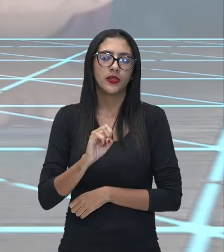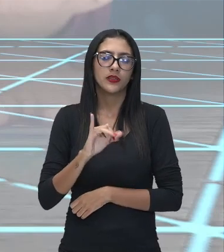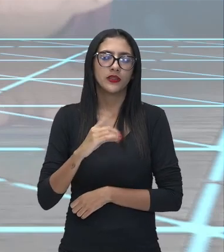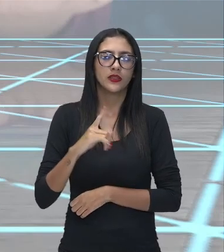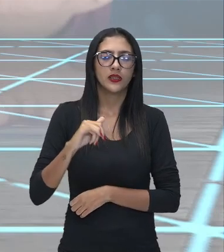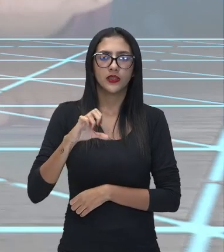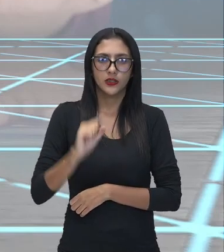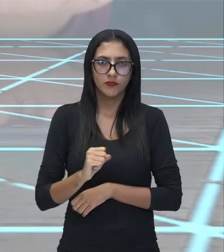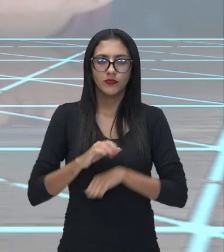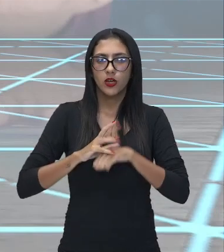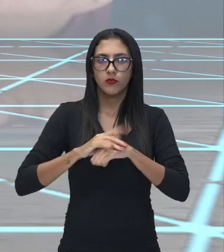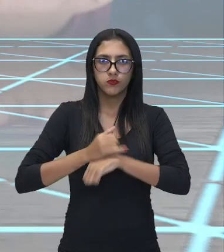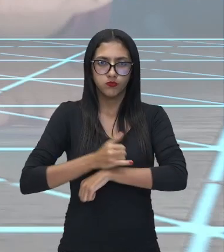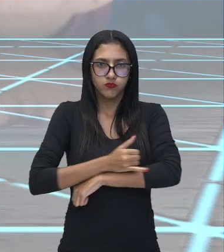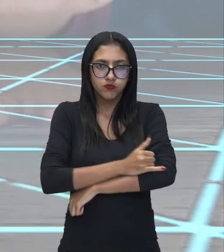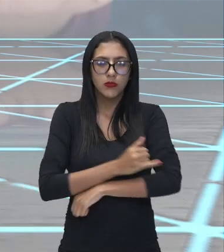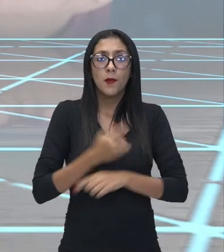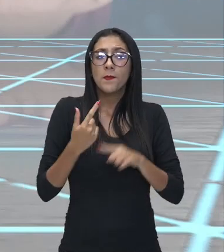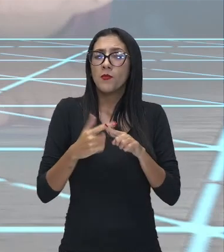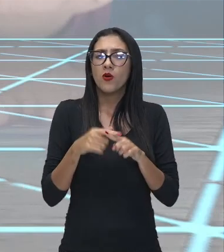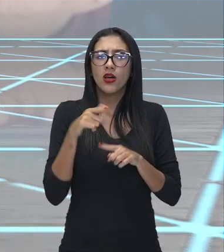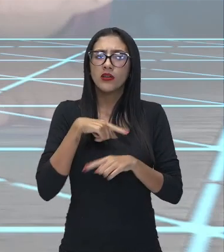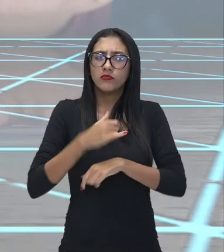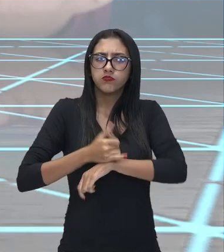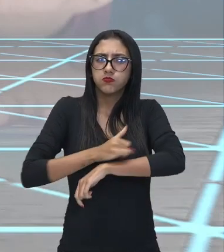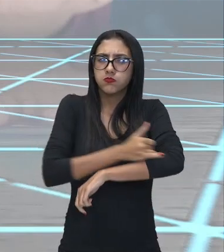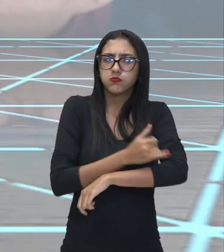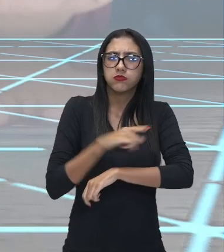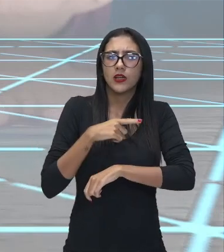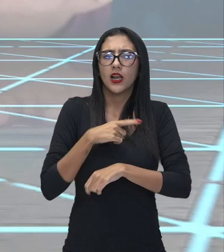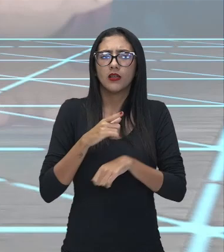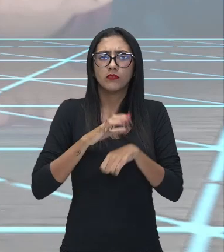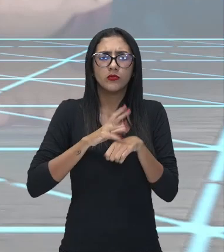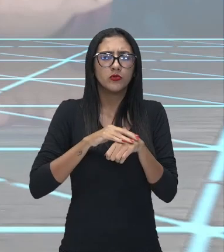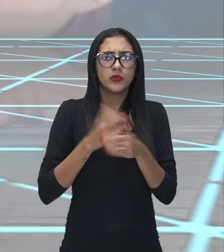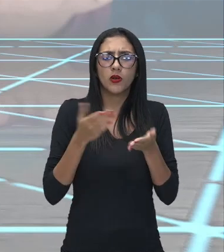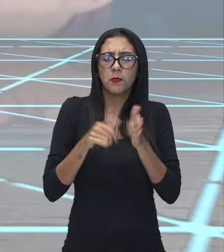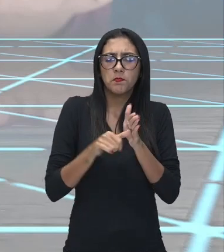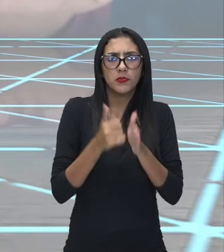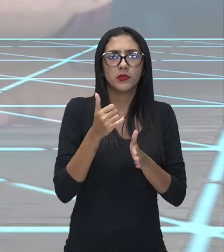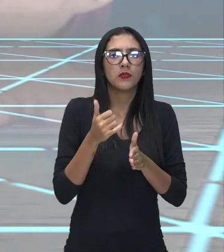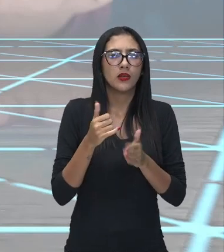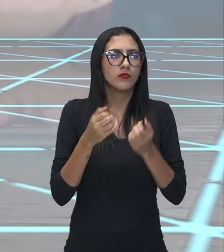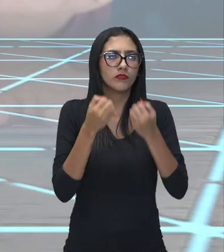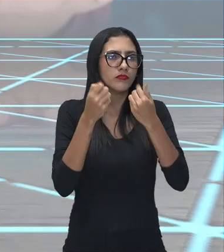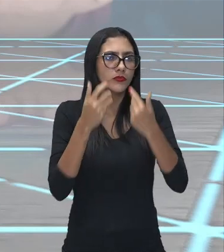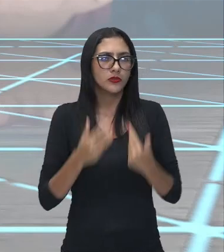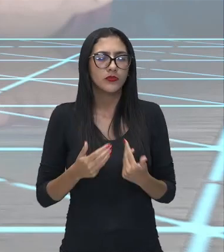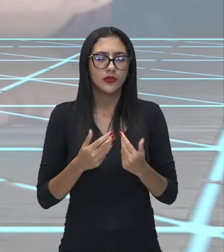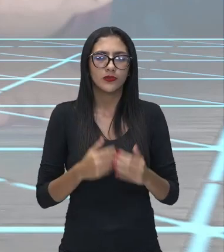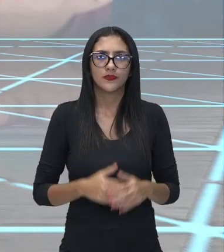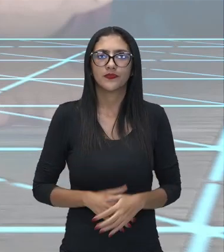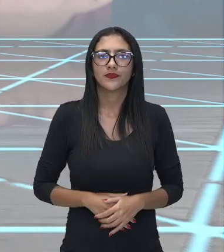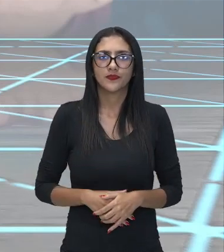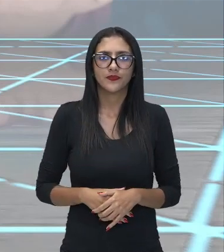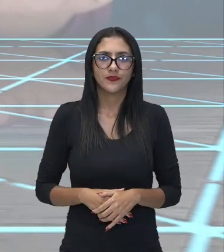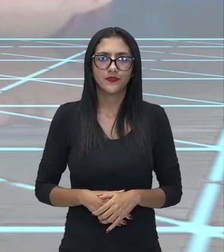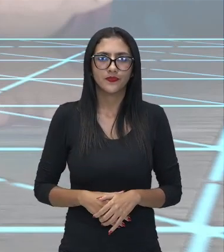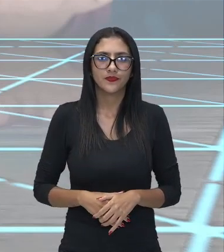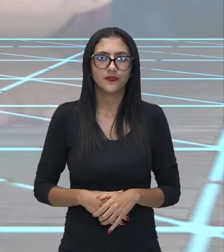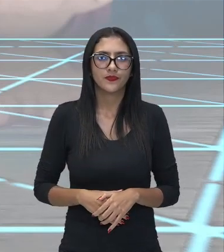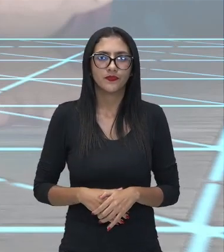obesidade. E por que eu trago a obesidade como uma doença inicial aqui na nossa conversa?